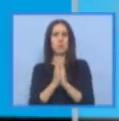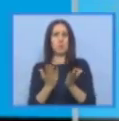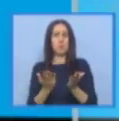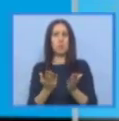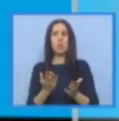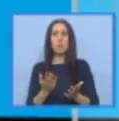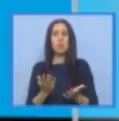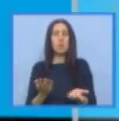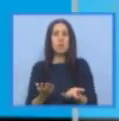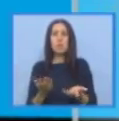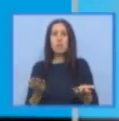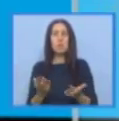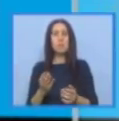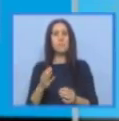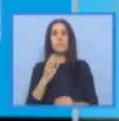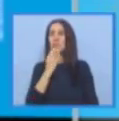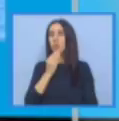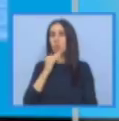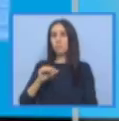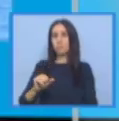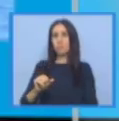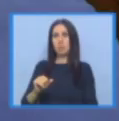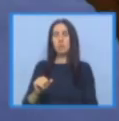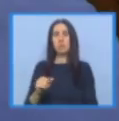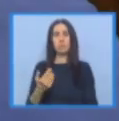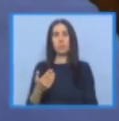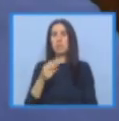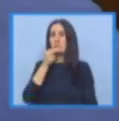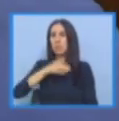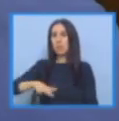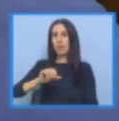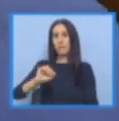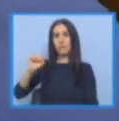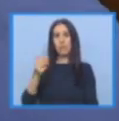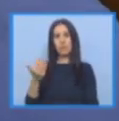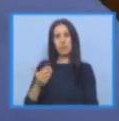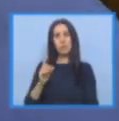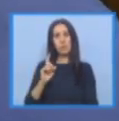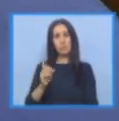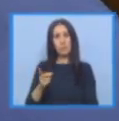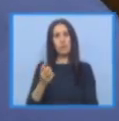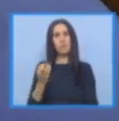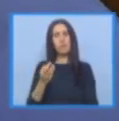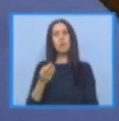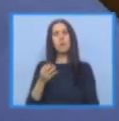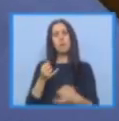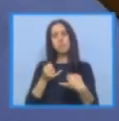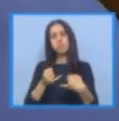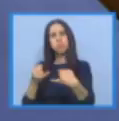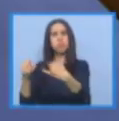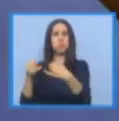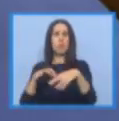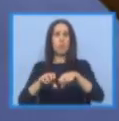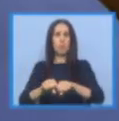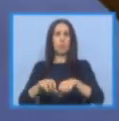e para Israel, que tem direito ao seu território, há que recuar, evidentemente, do território ocupado para que